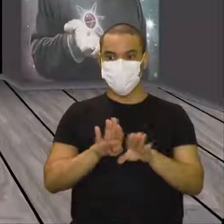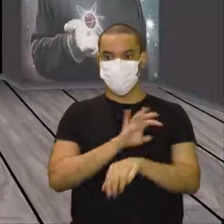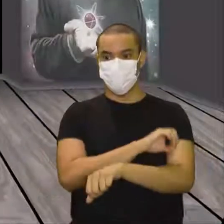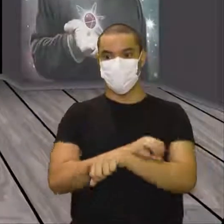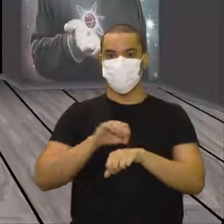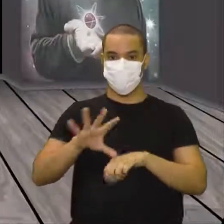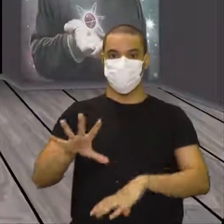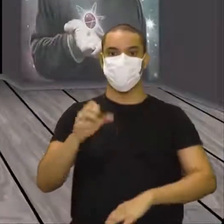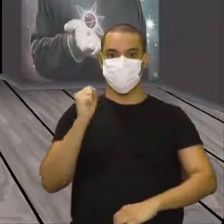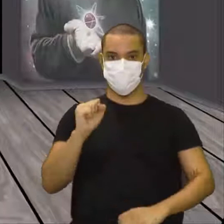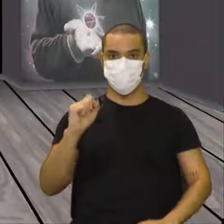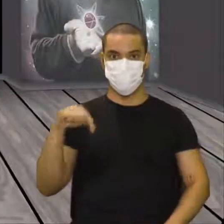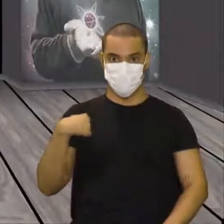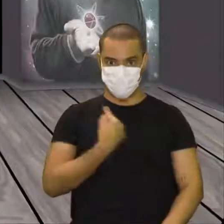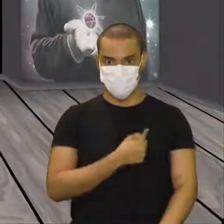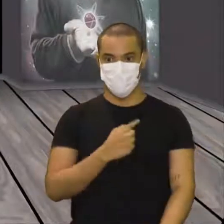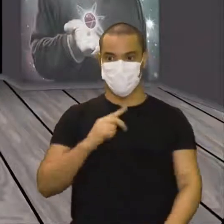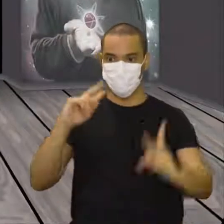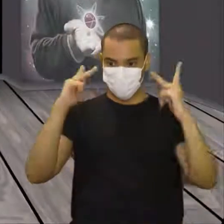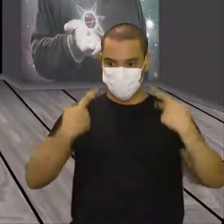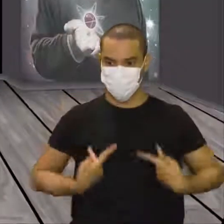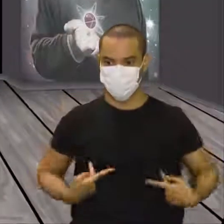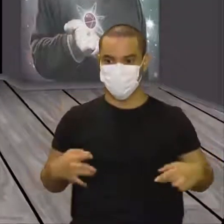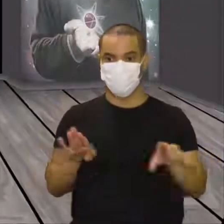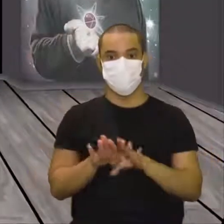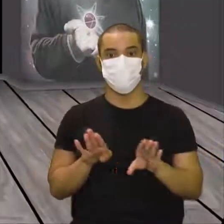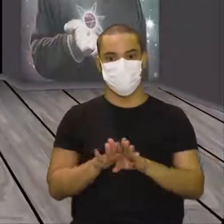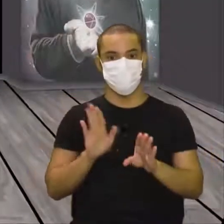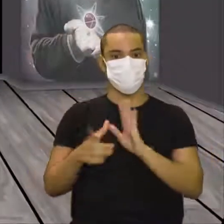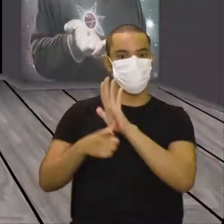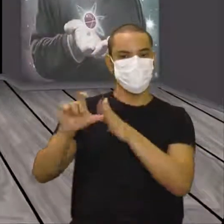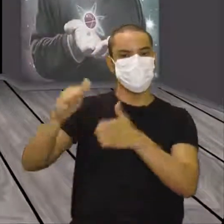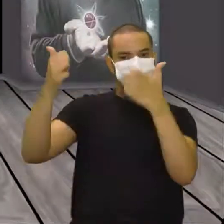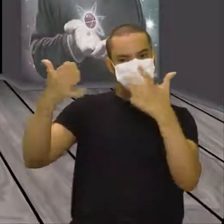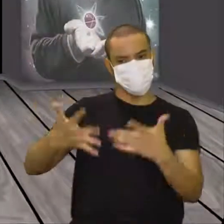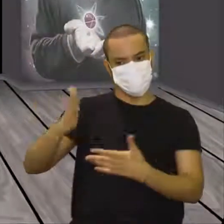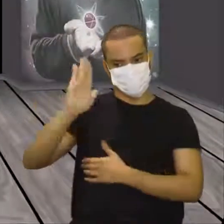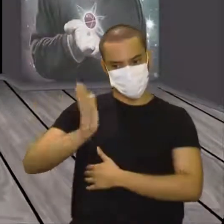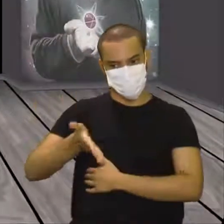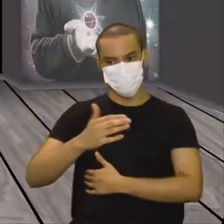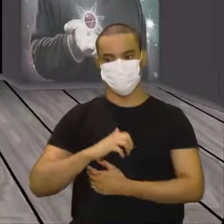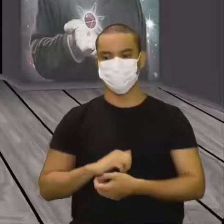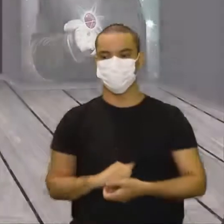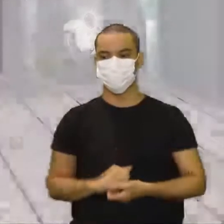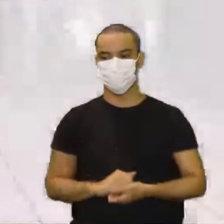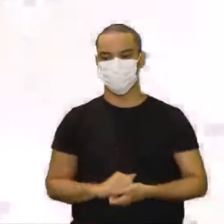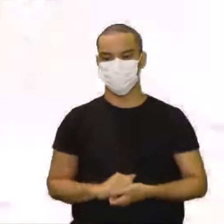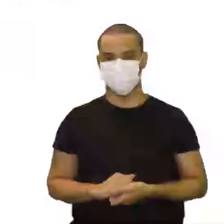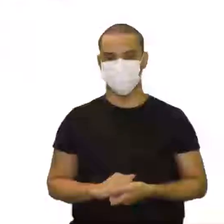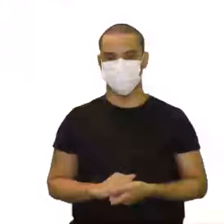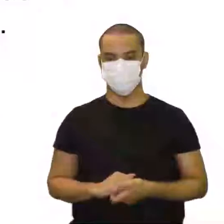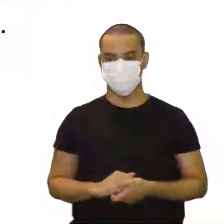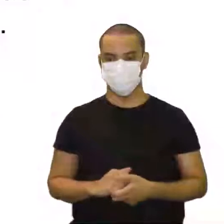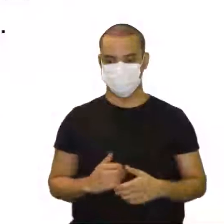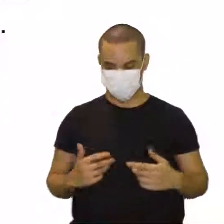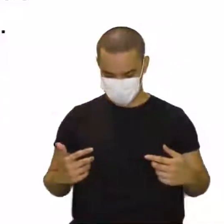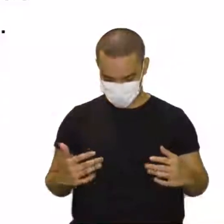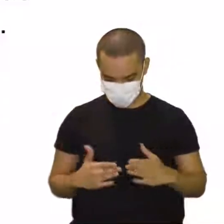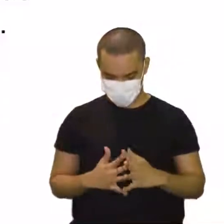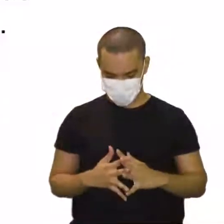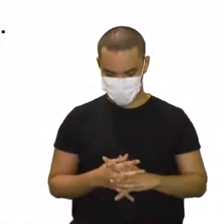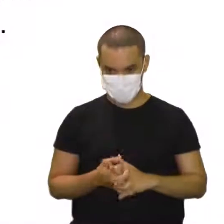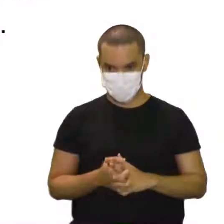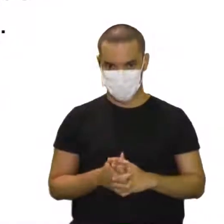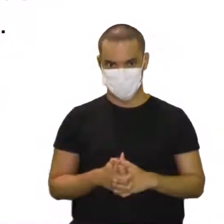Então pode passar energia elétrica pelo nosso corpo, que já foi falado isso, certo? Então vamos continuar lá.